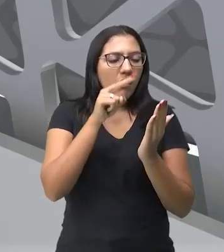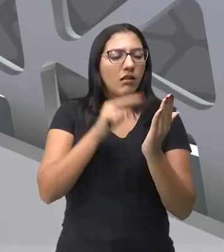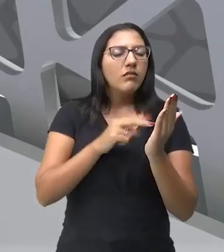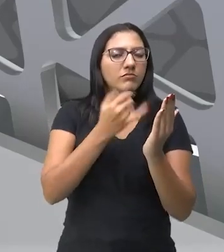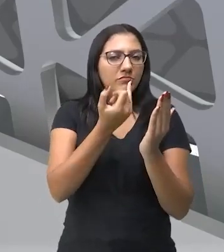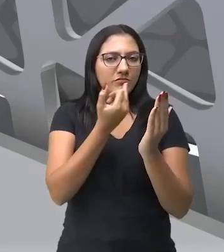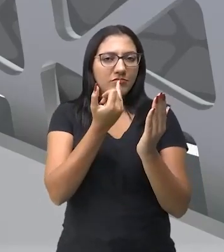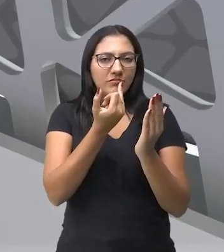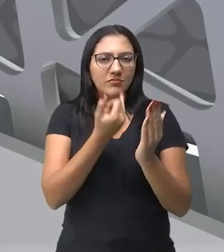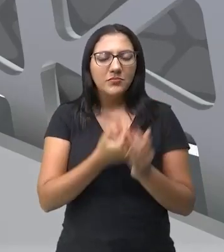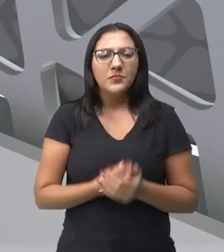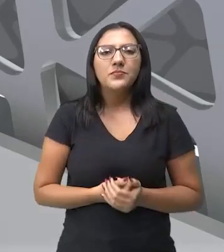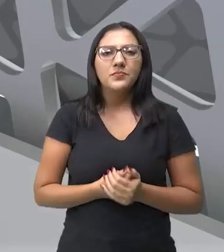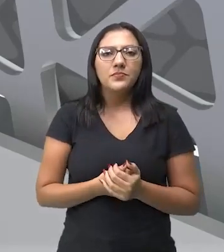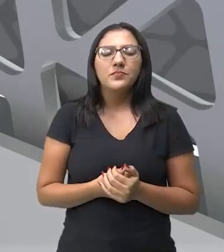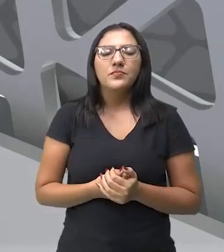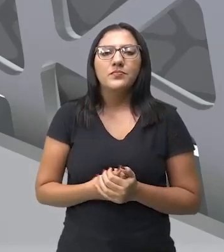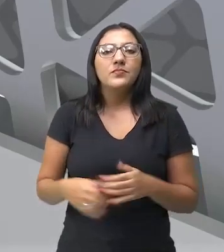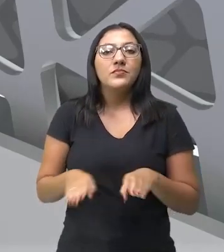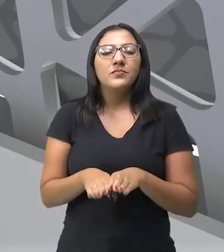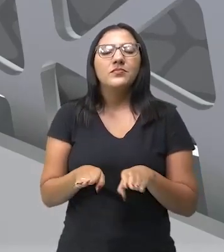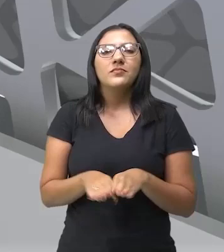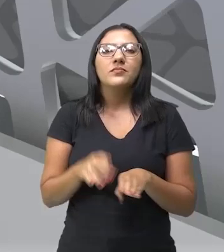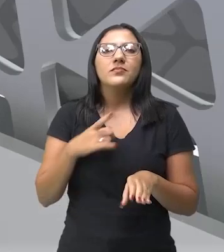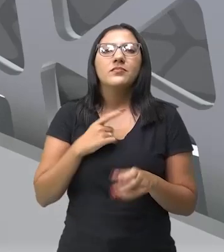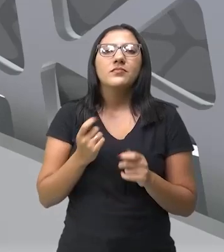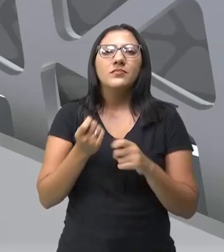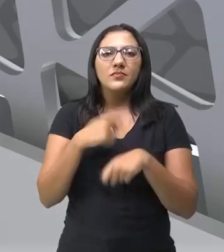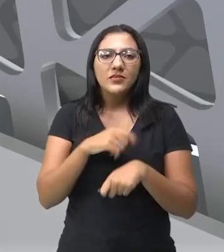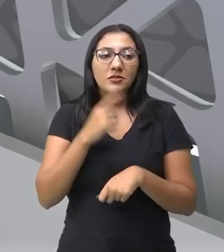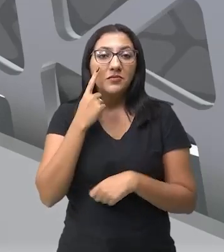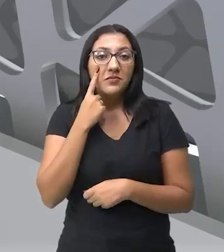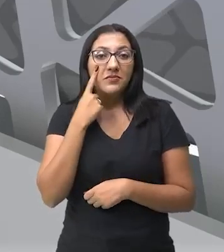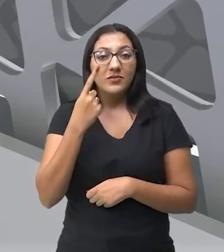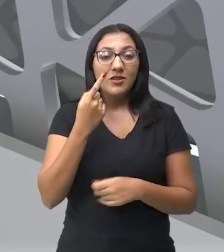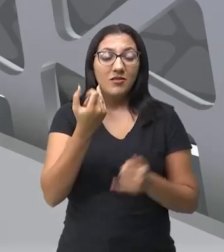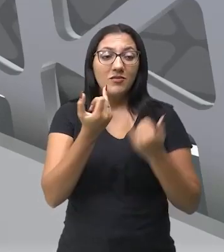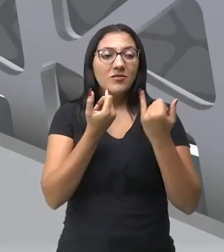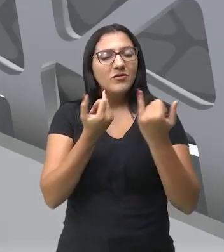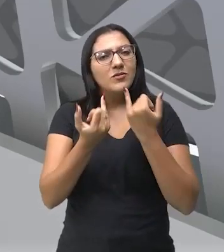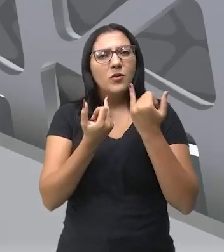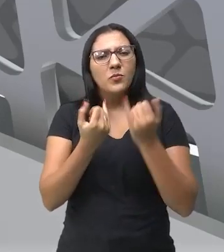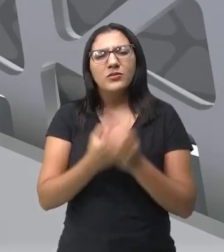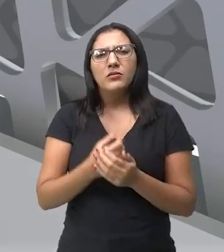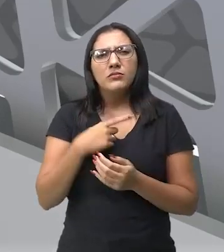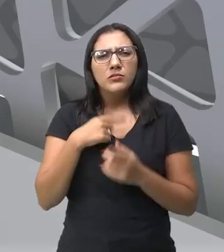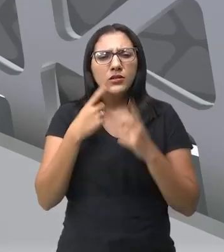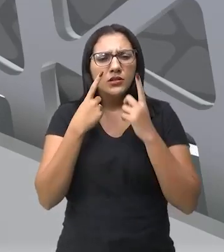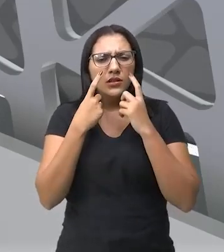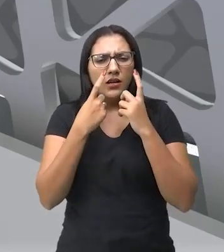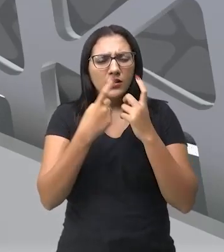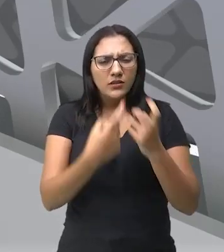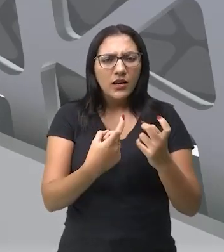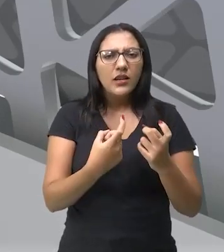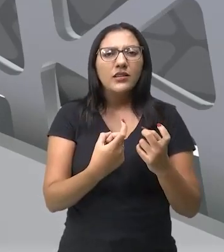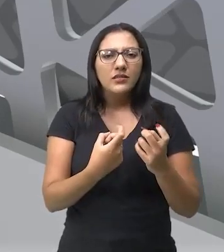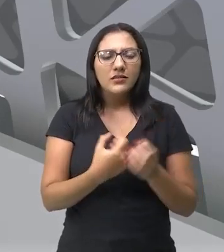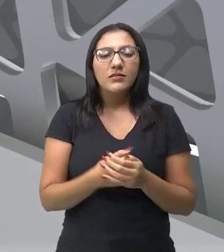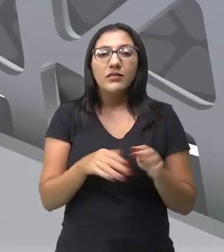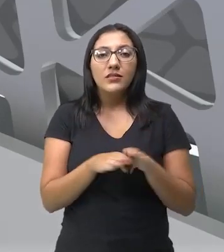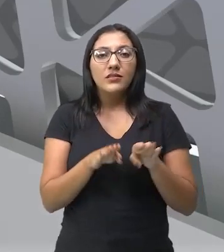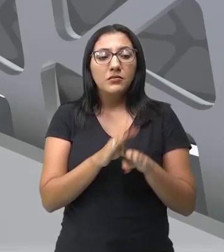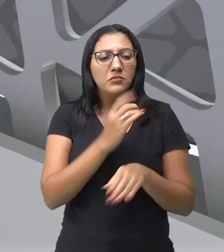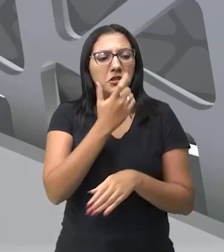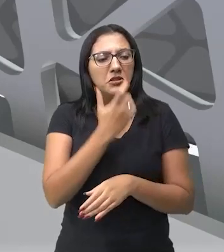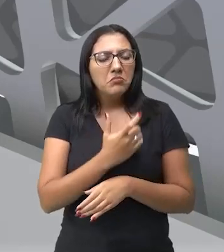e faz com que ele se interesse por aquilo e queira de fato conhecer aquela informação. Então não é apenas um